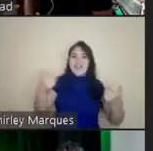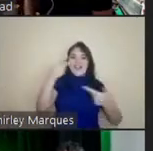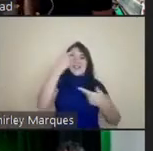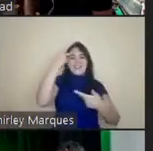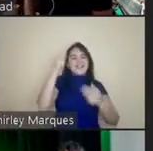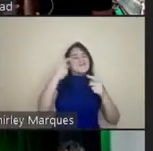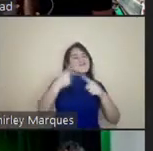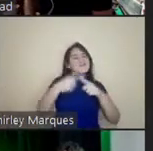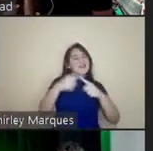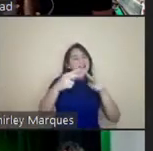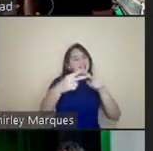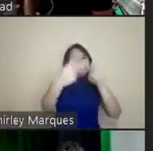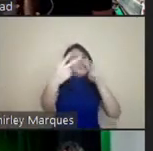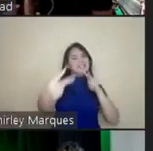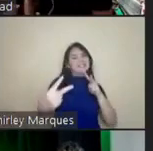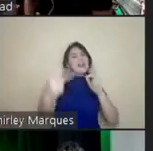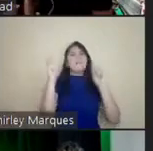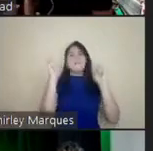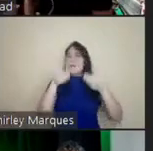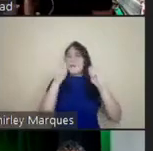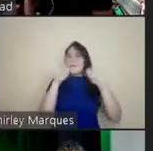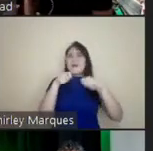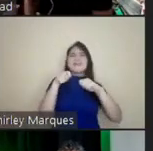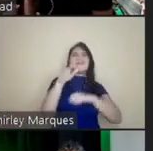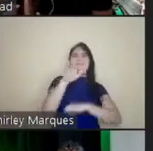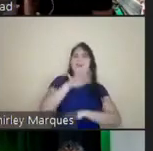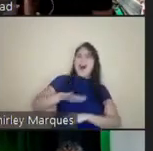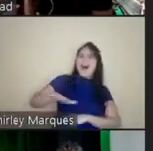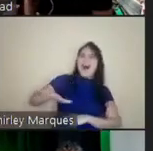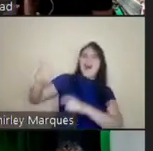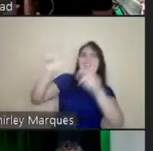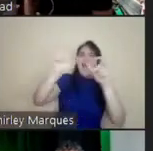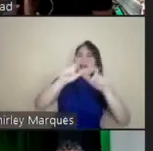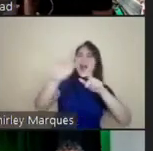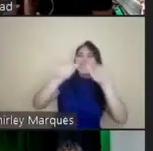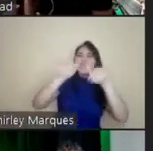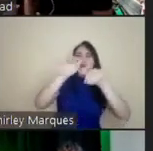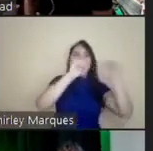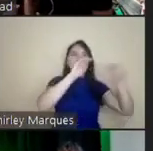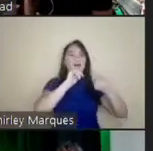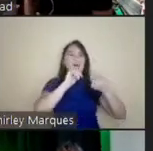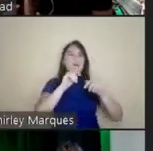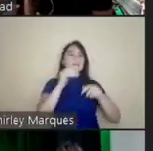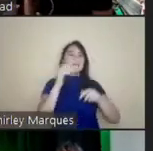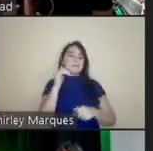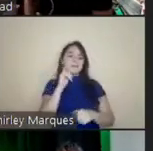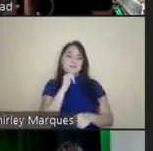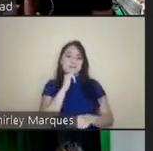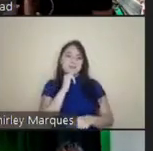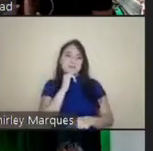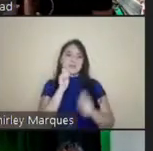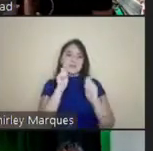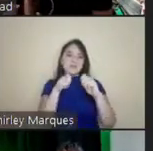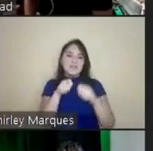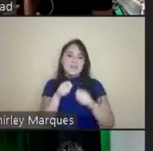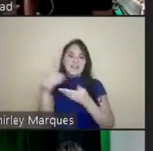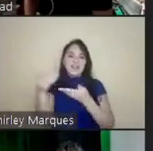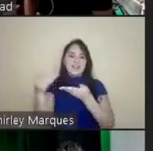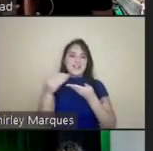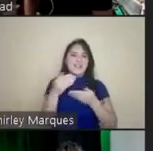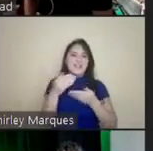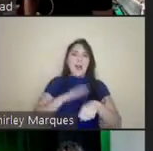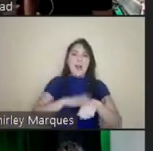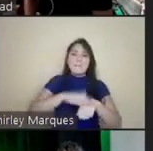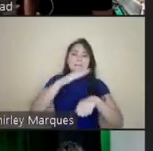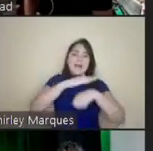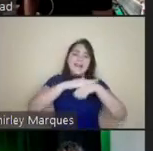virtualmente, não é? Então, assim, a gente pode, de repente, trazer a mais querida das escritoras, que é a Adélia Prado. Um dia